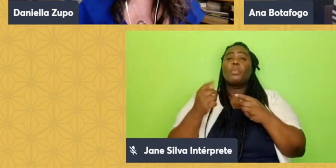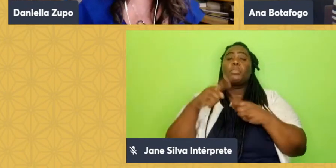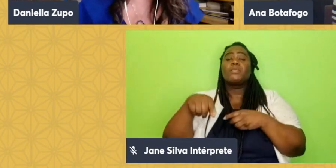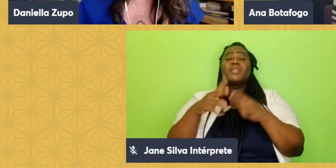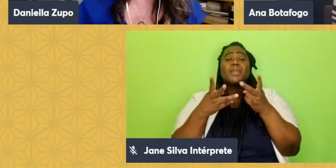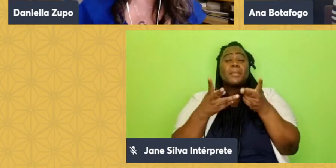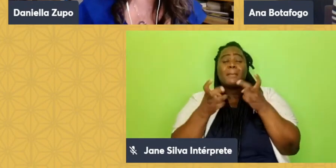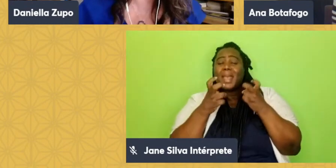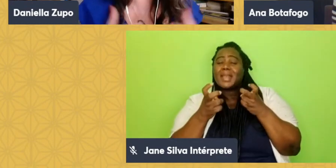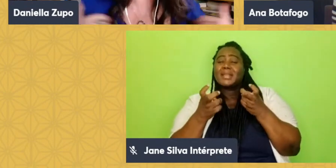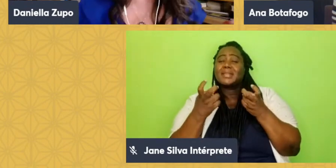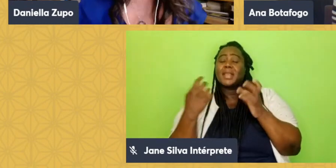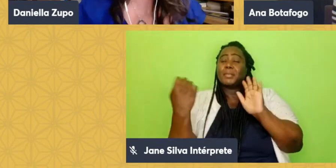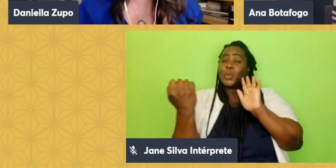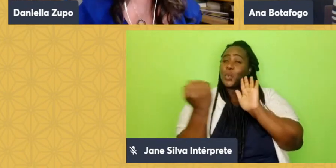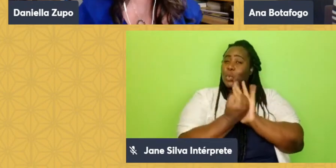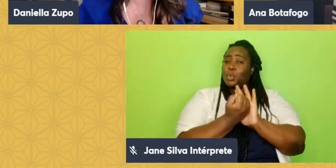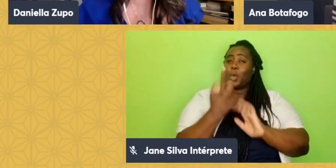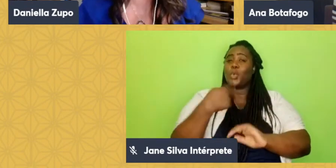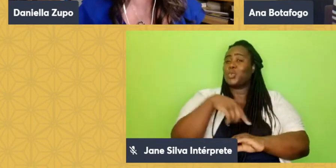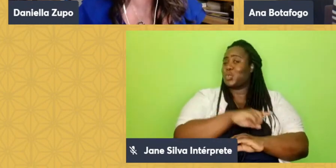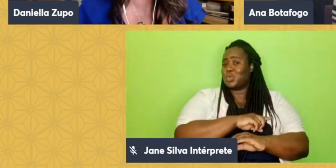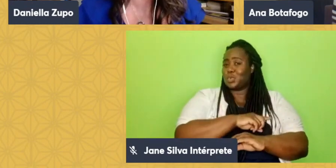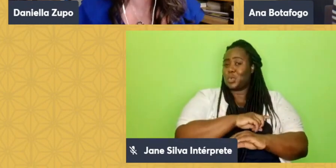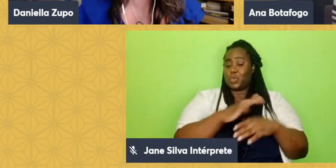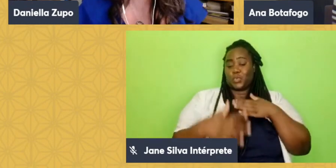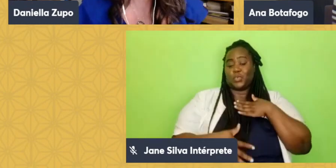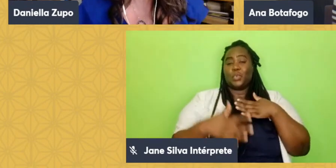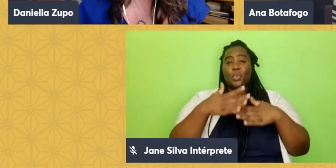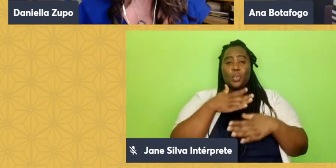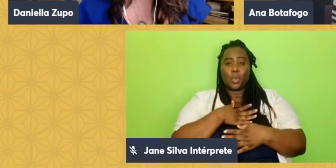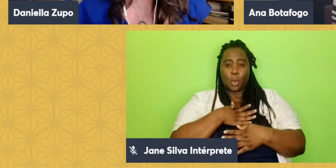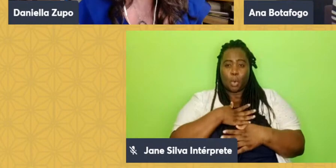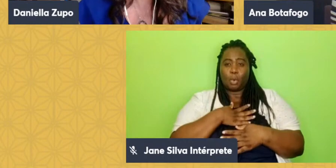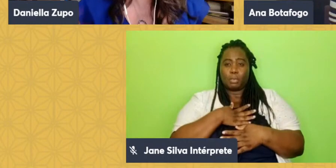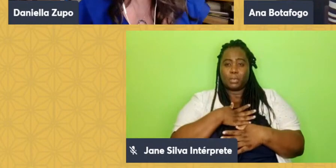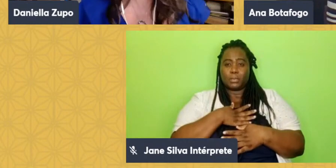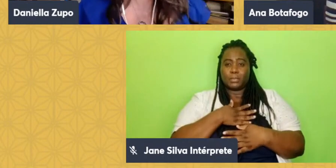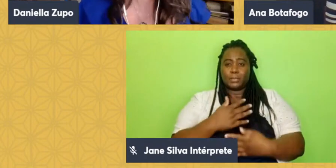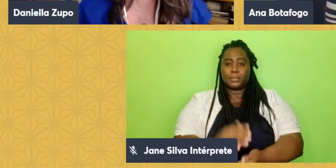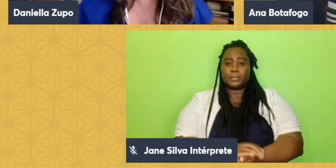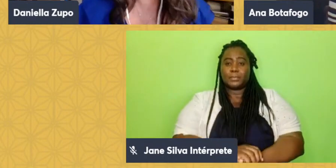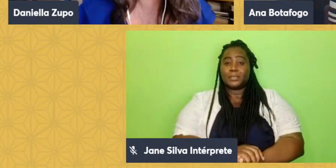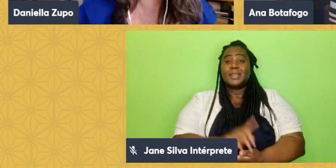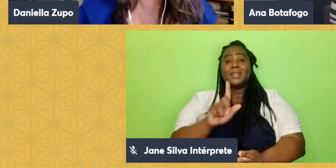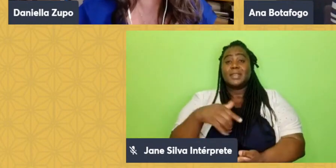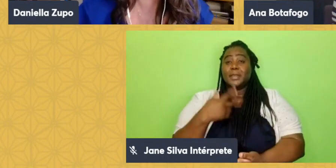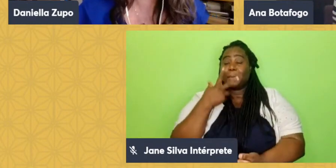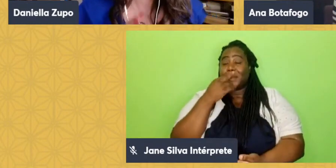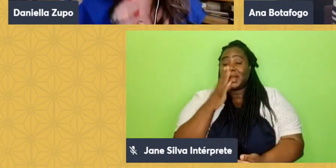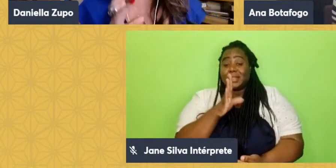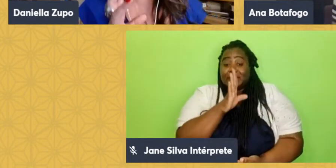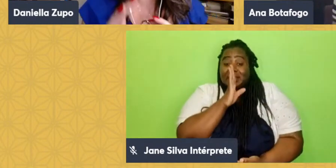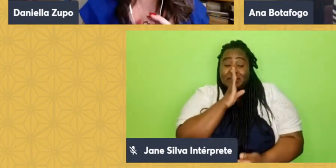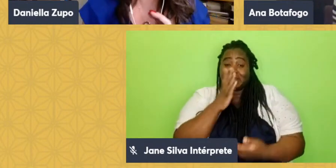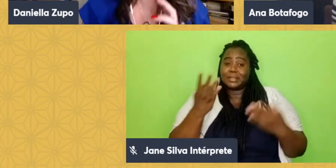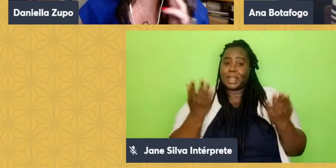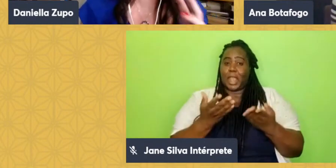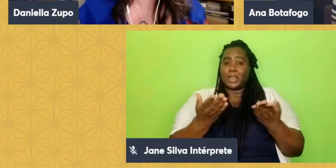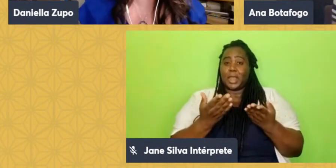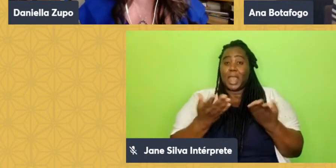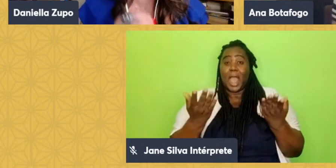percebe esse impacto nos nossos corpos assim que que foram silenciadas né E que agora